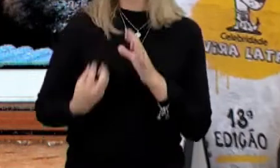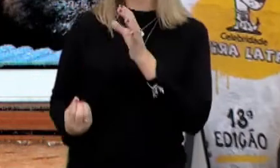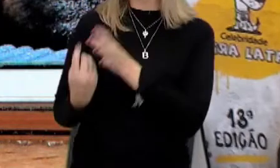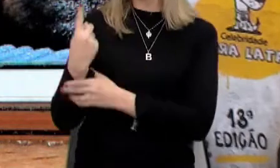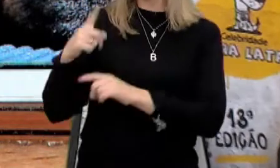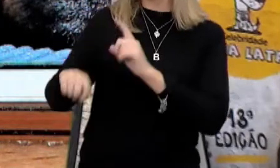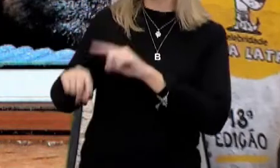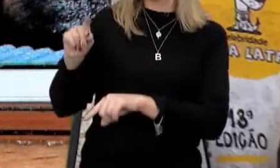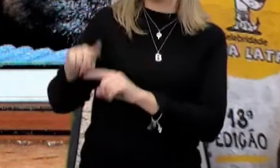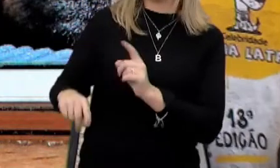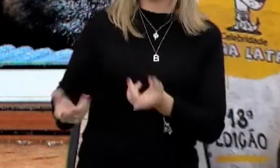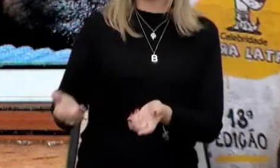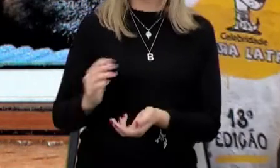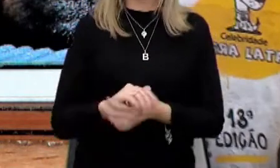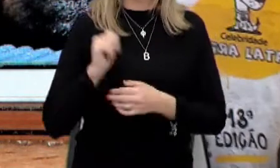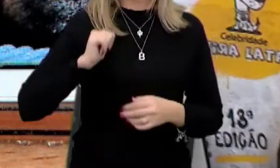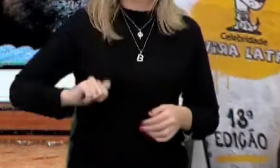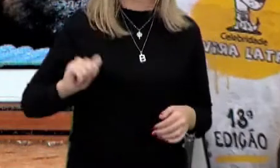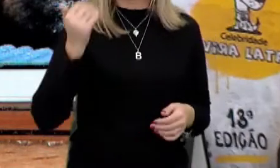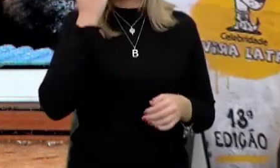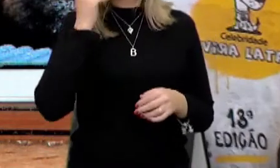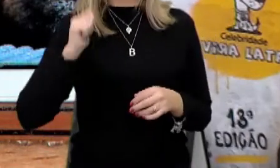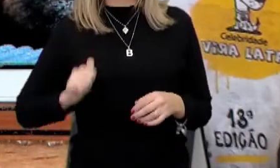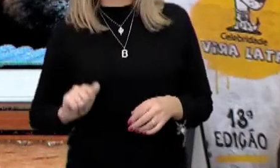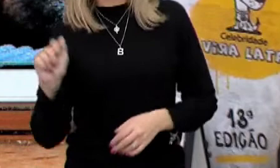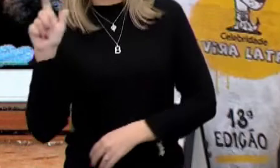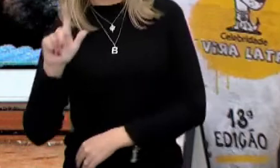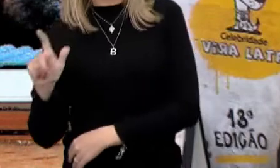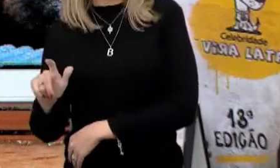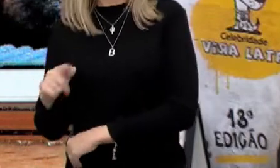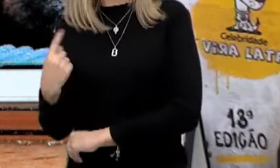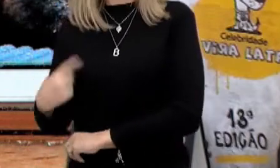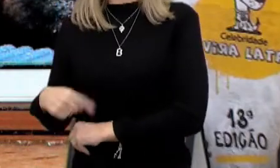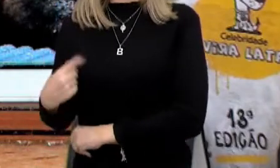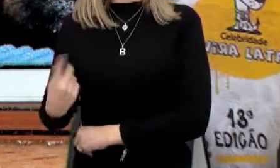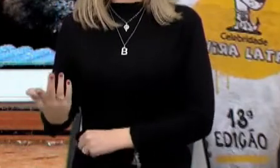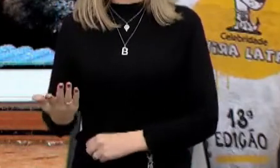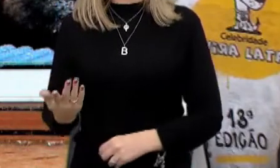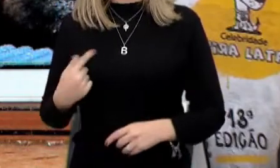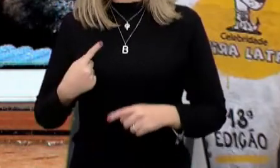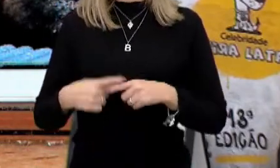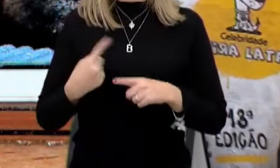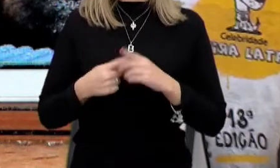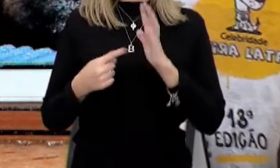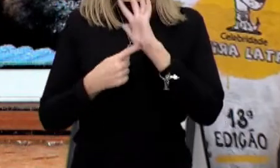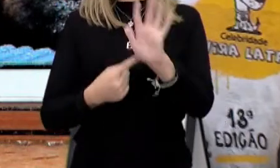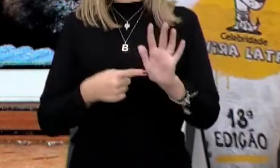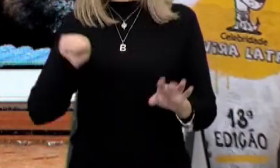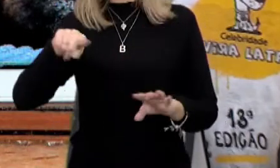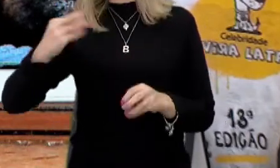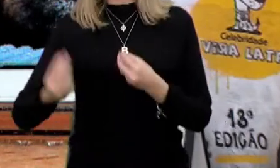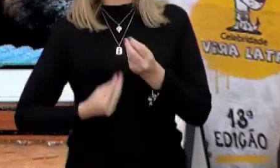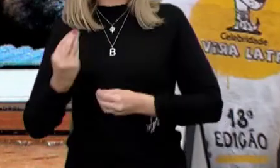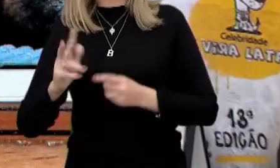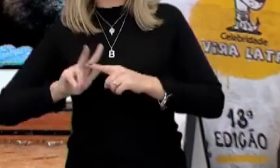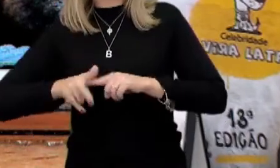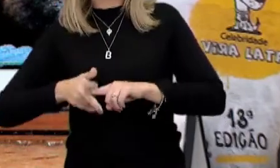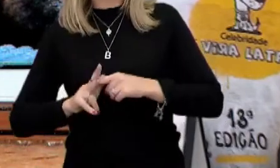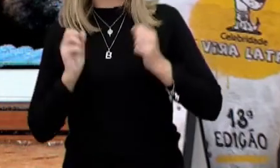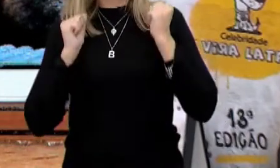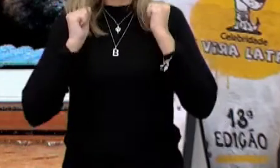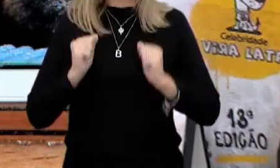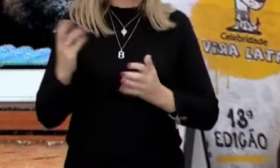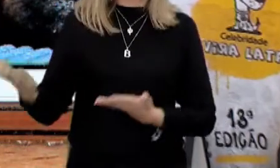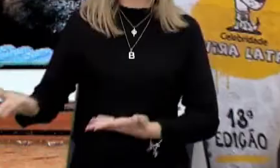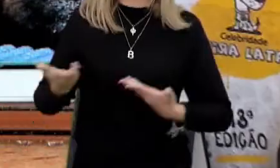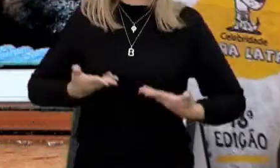uma bolsa, a bolsa rosa ou a bolsa azul, né? Sim, por quê? O que levanta, o que move, o que você como ferramenta pode